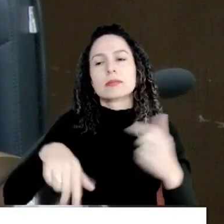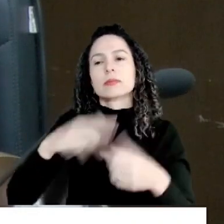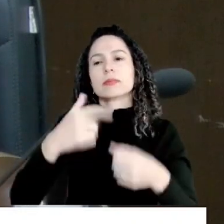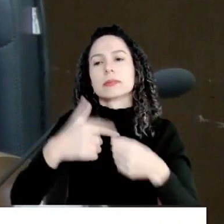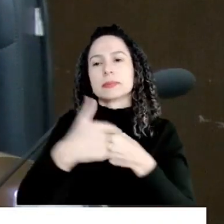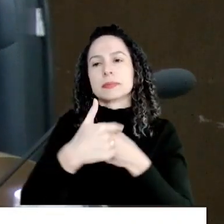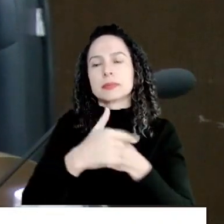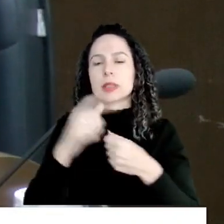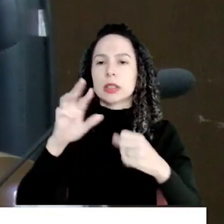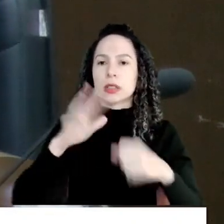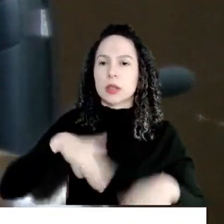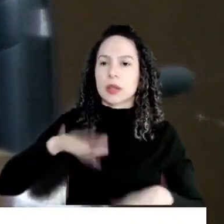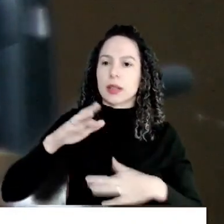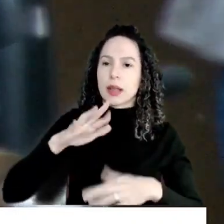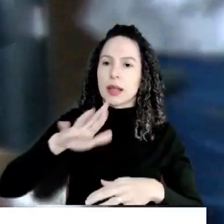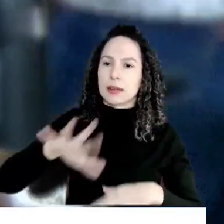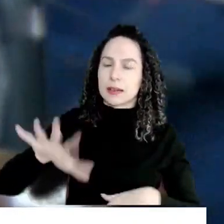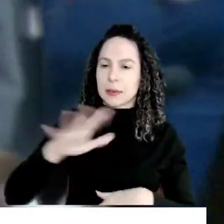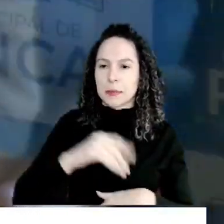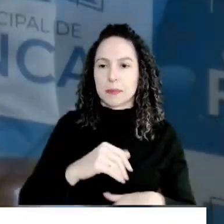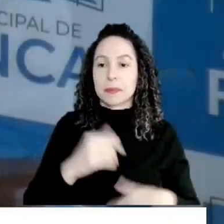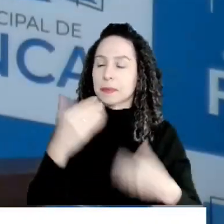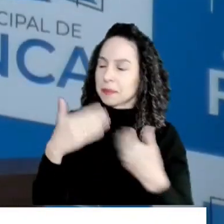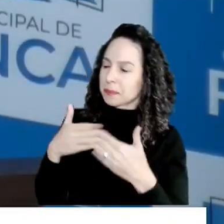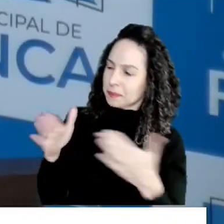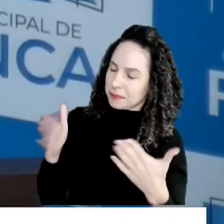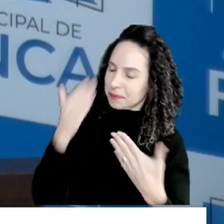região. Conte sempre conosco. Obrigado.